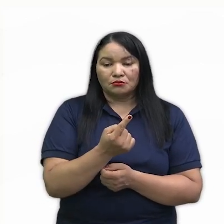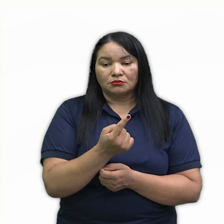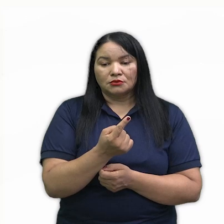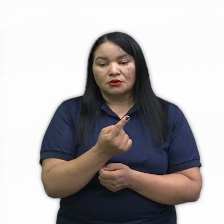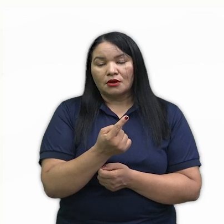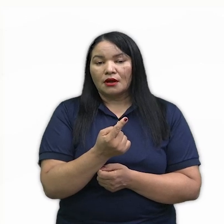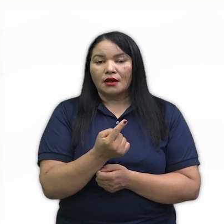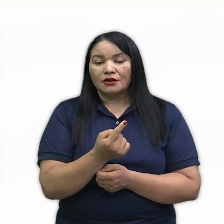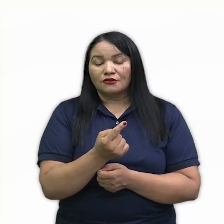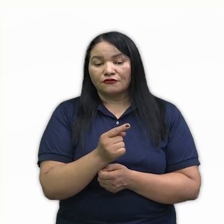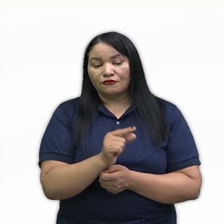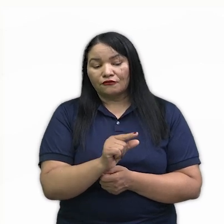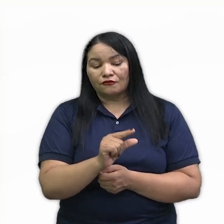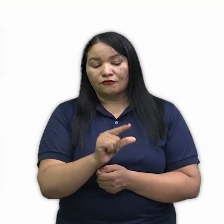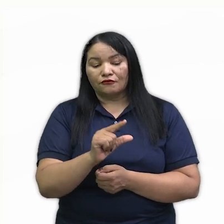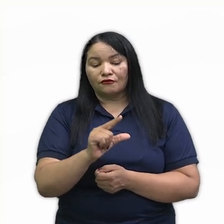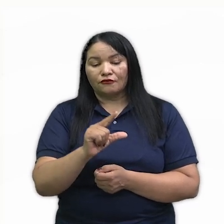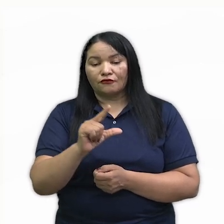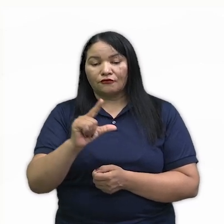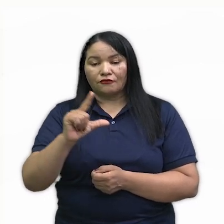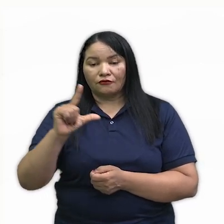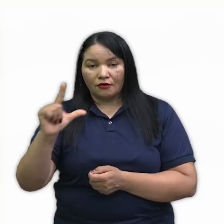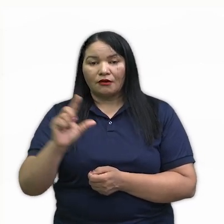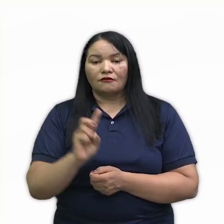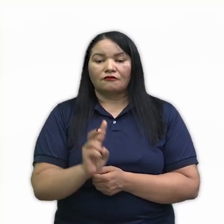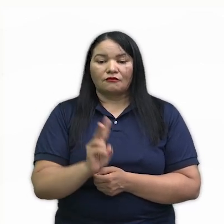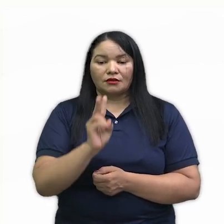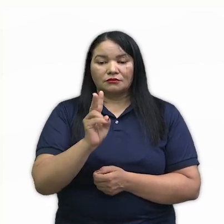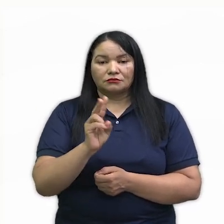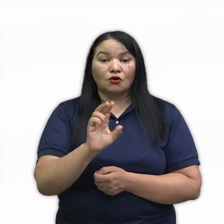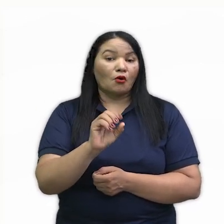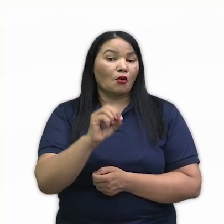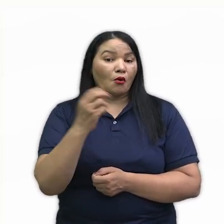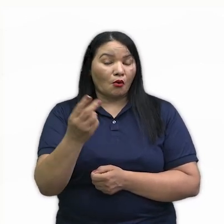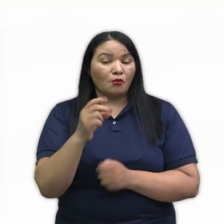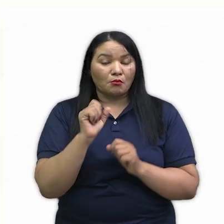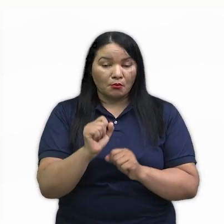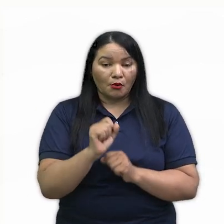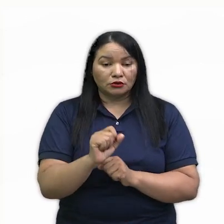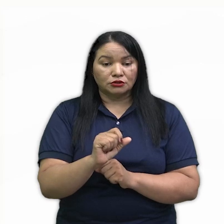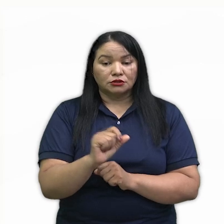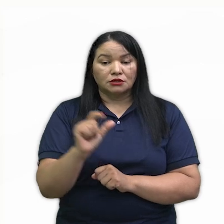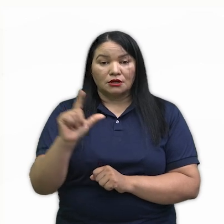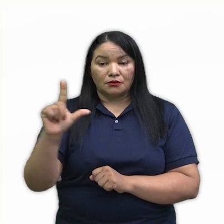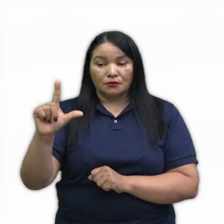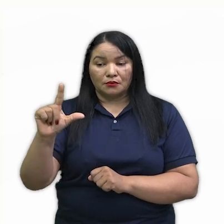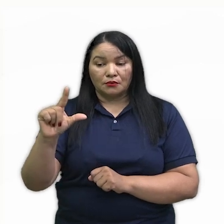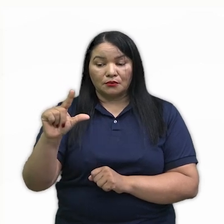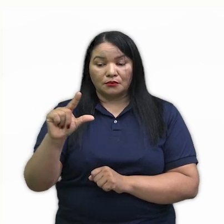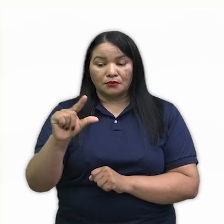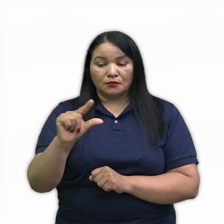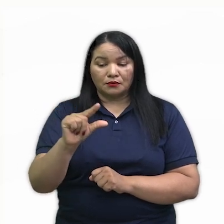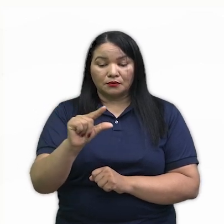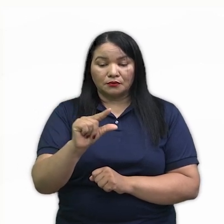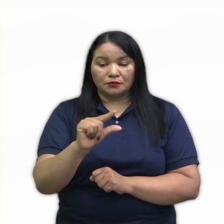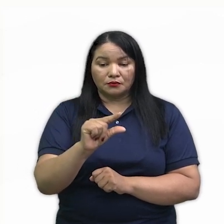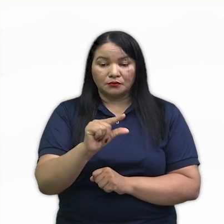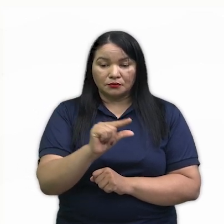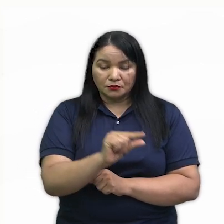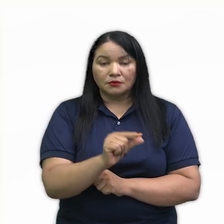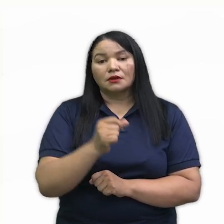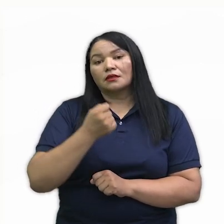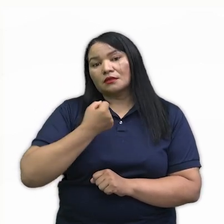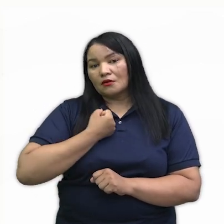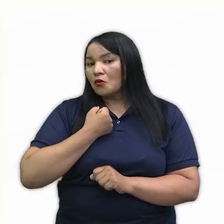e vai aumentando o seu valor. Decrescente, ela vai diminuindo o valor numérico